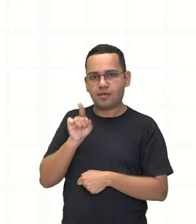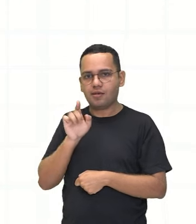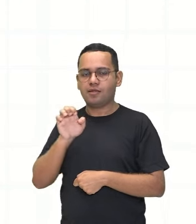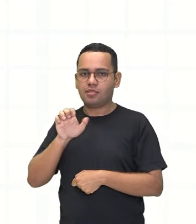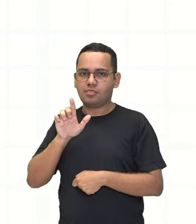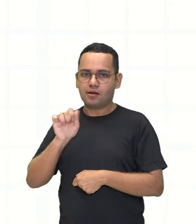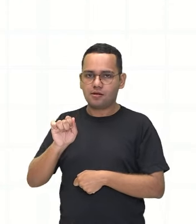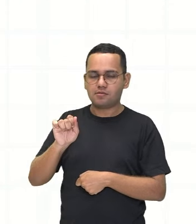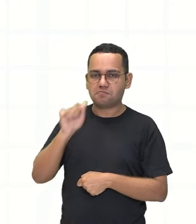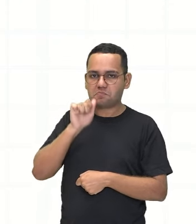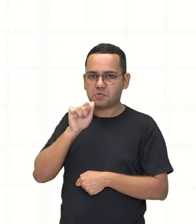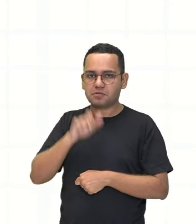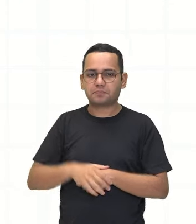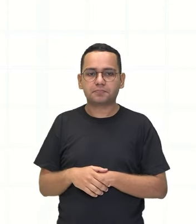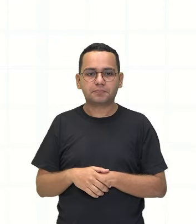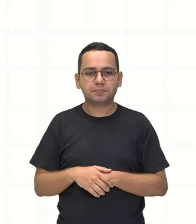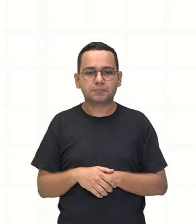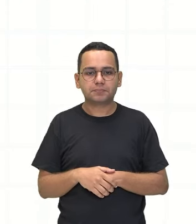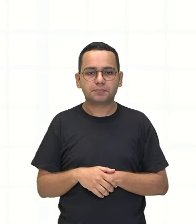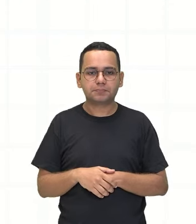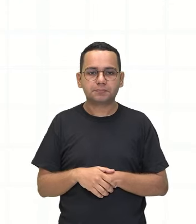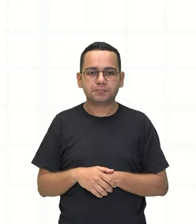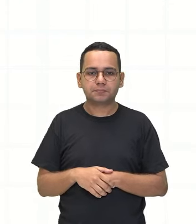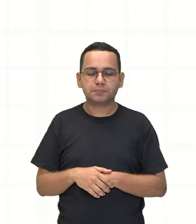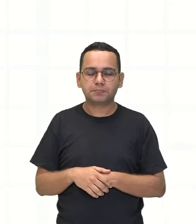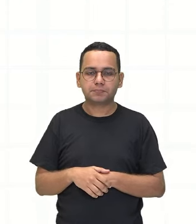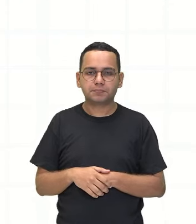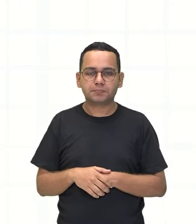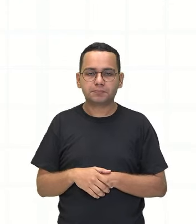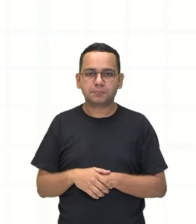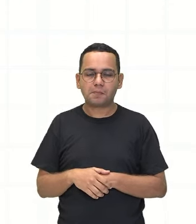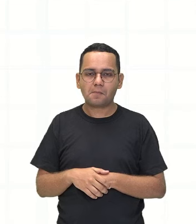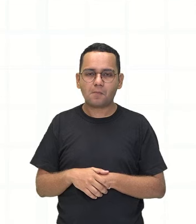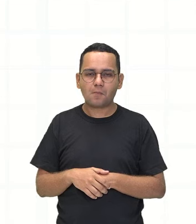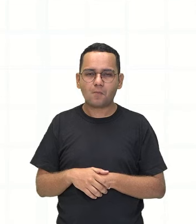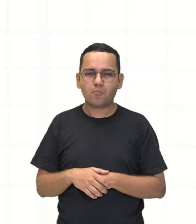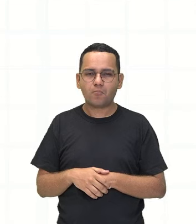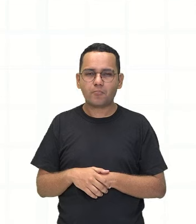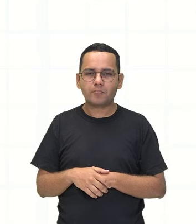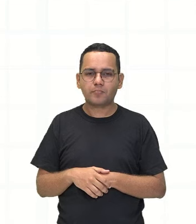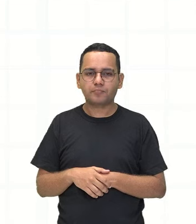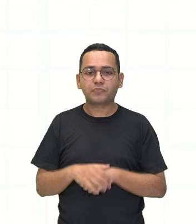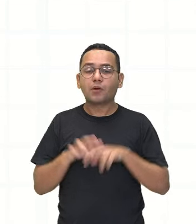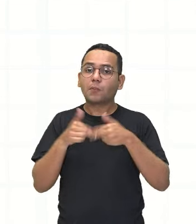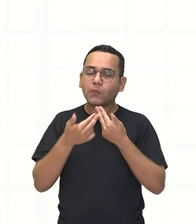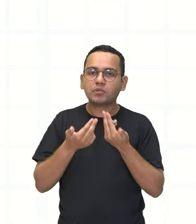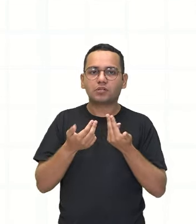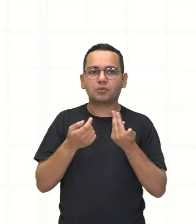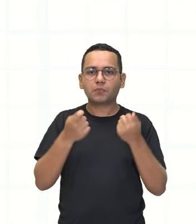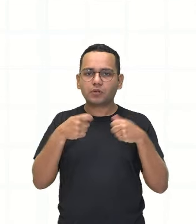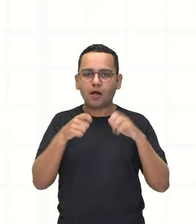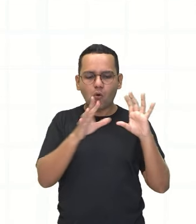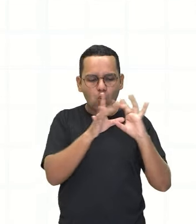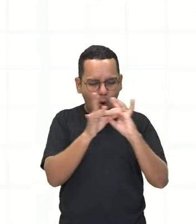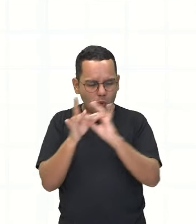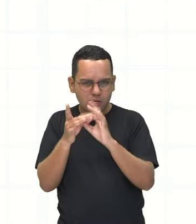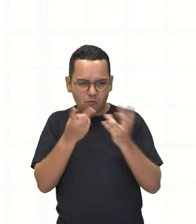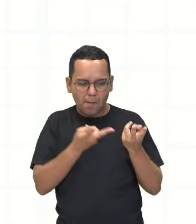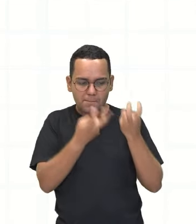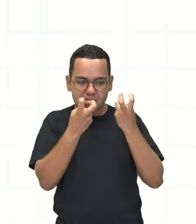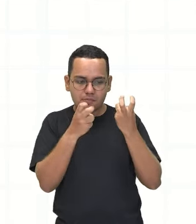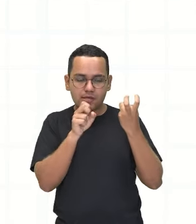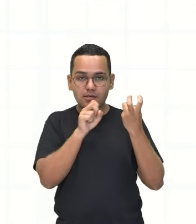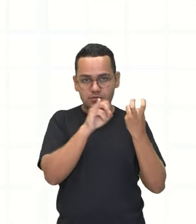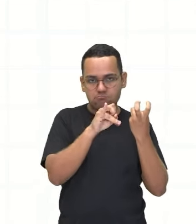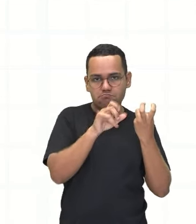utilizar a palavra criança, né? E aí, alguma coisa no contexto vai me dizer que essa criança é masculino ou feminino,